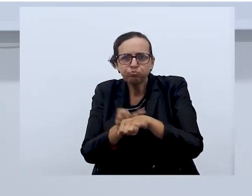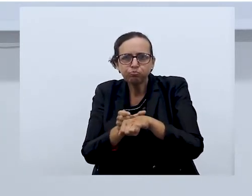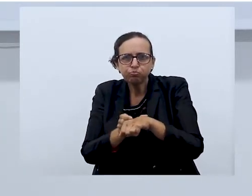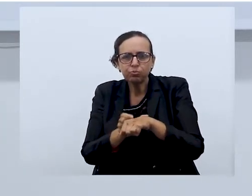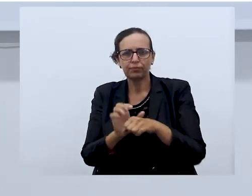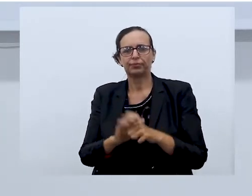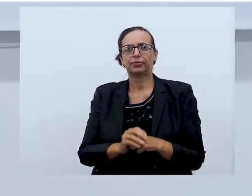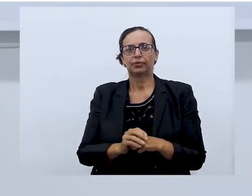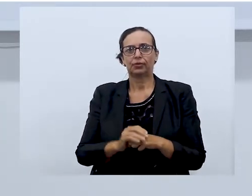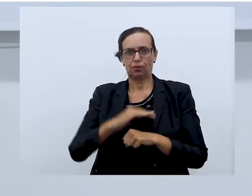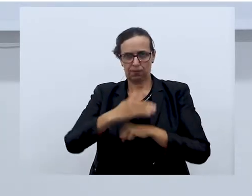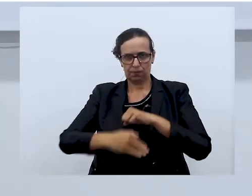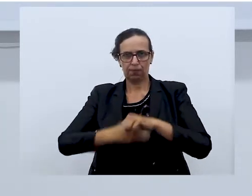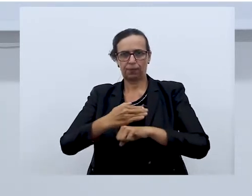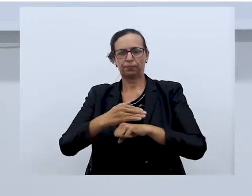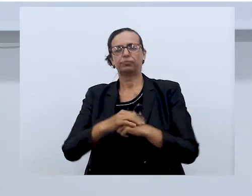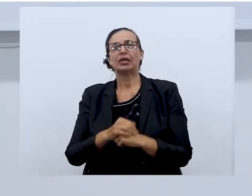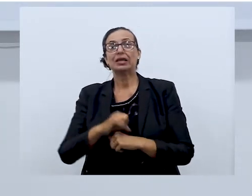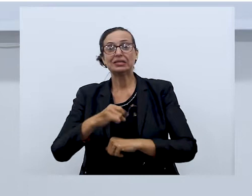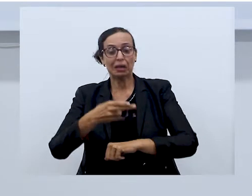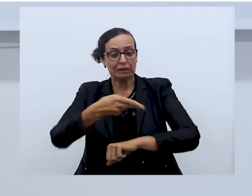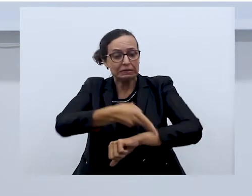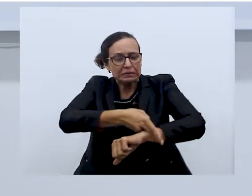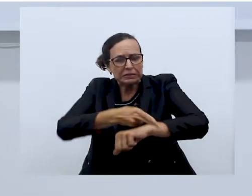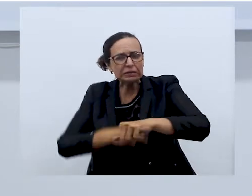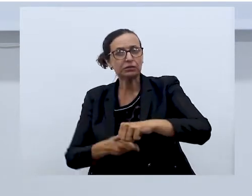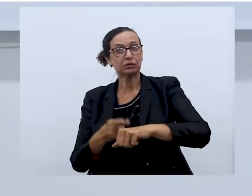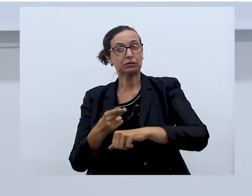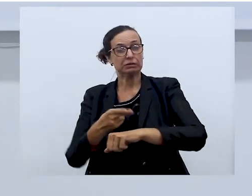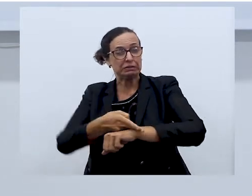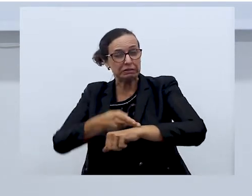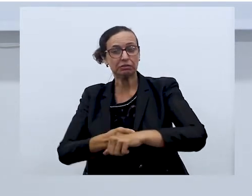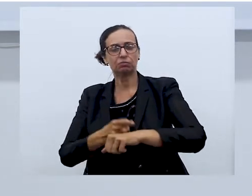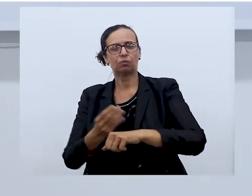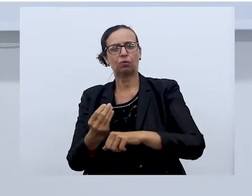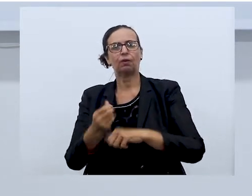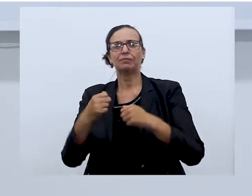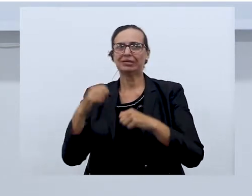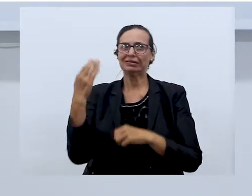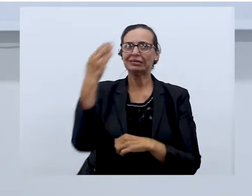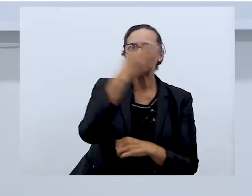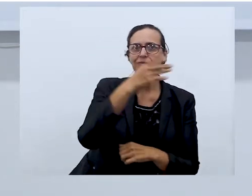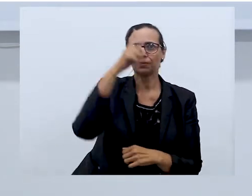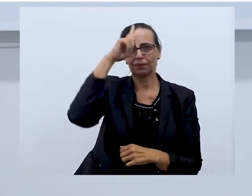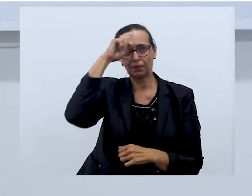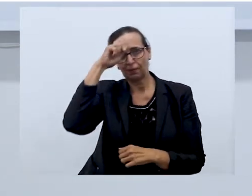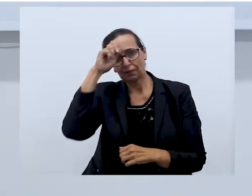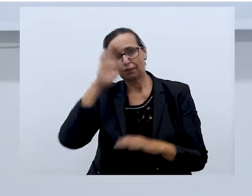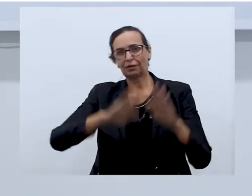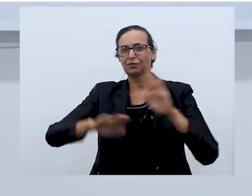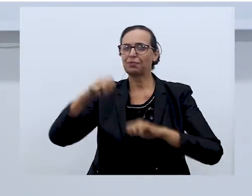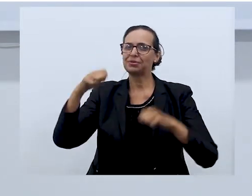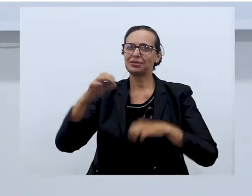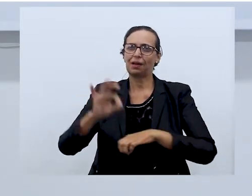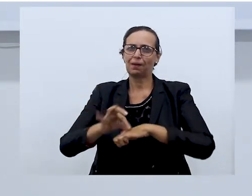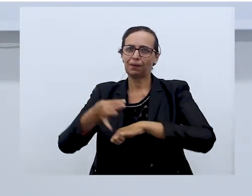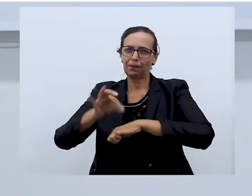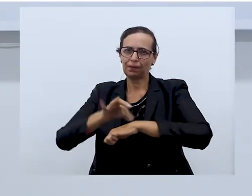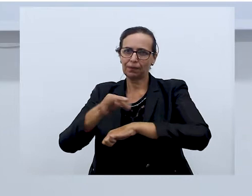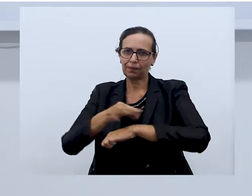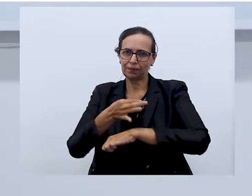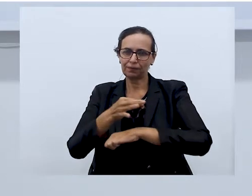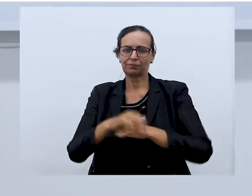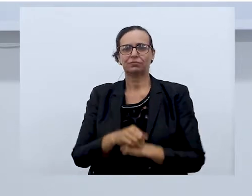cortes maiores, não parar o sangramento, deve-se procurar uma unidade básica de saúde ou então um pronto-socorro, porque talvez